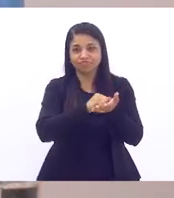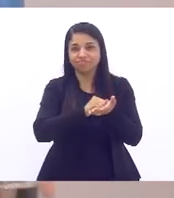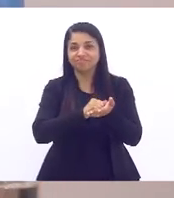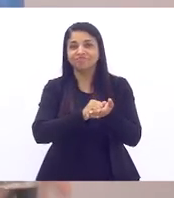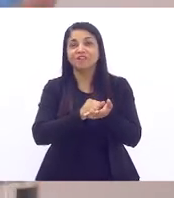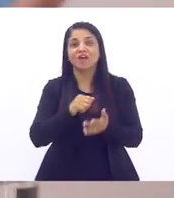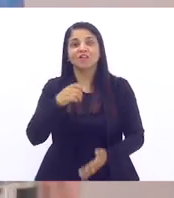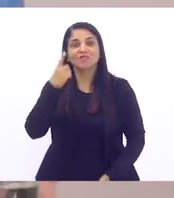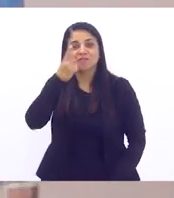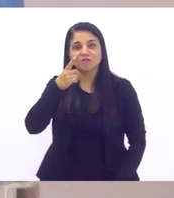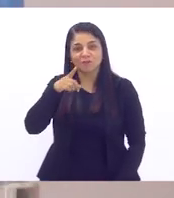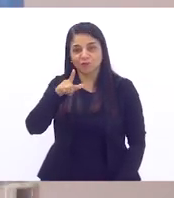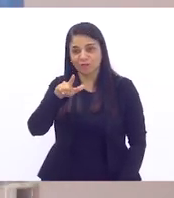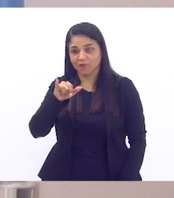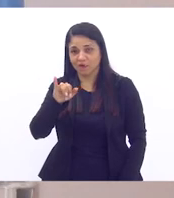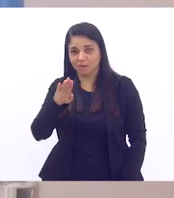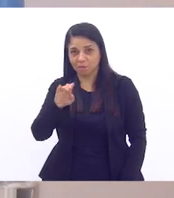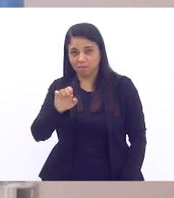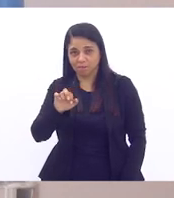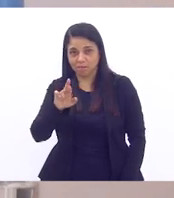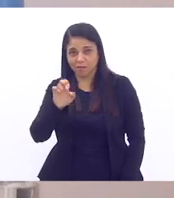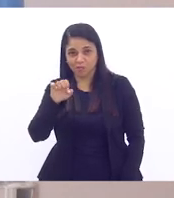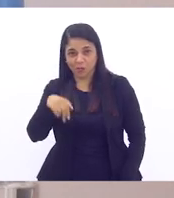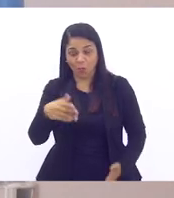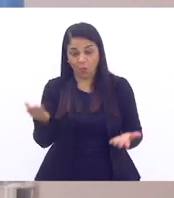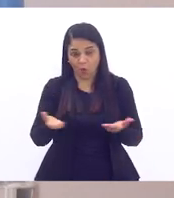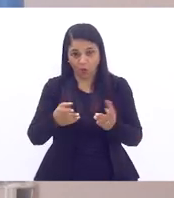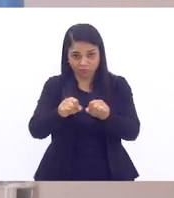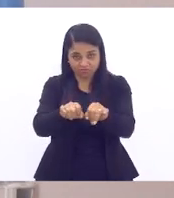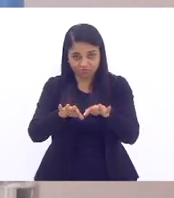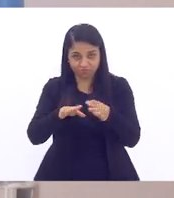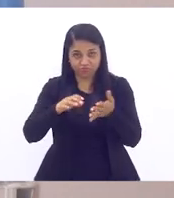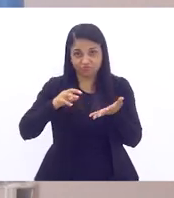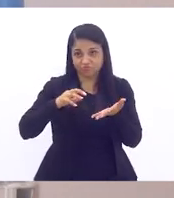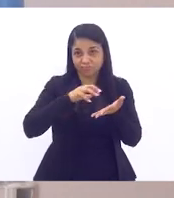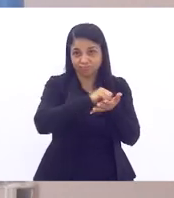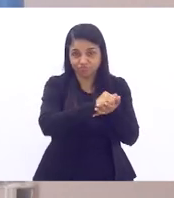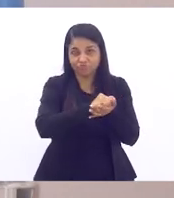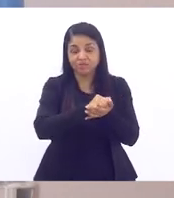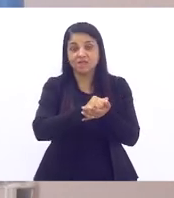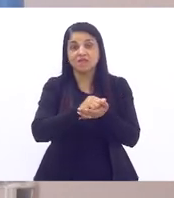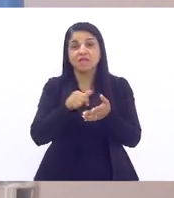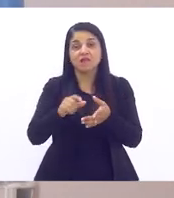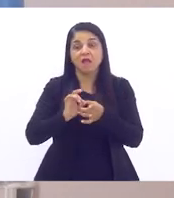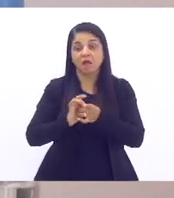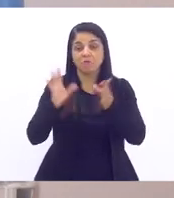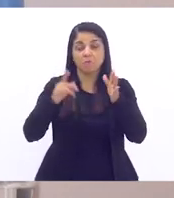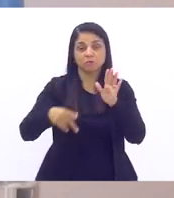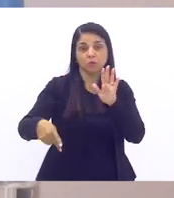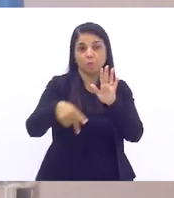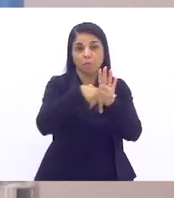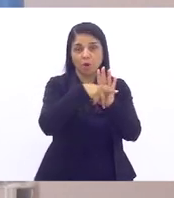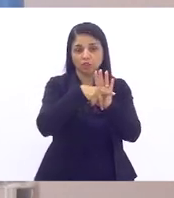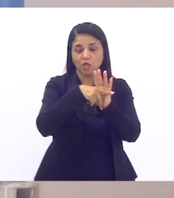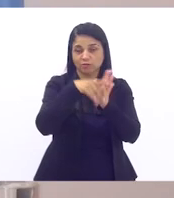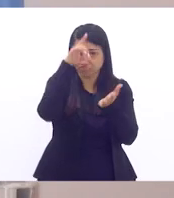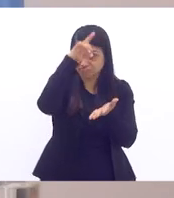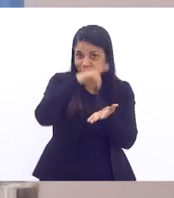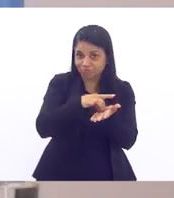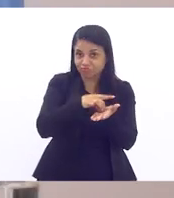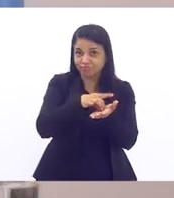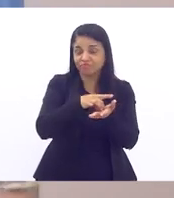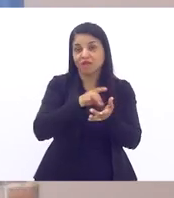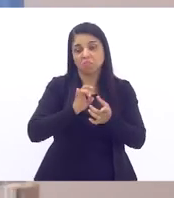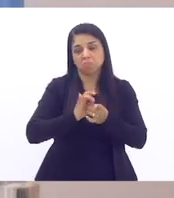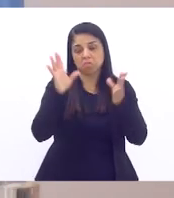Deputado libra não acabou de protocolar na casa ou ele abriu mão do projeto original dele de modo a